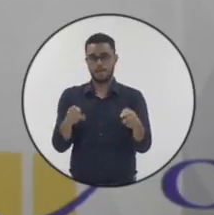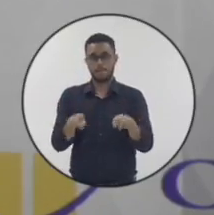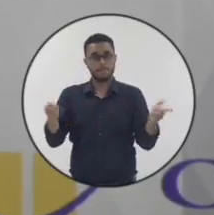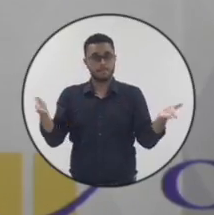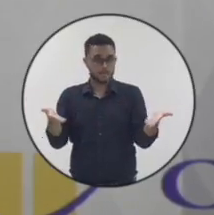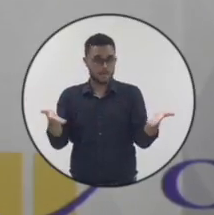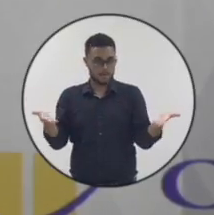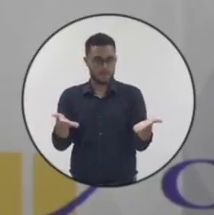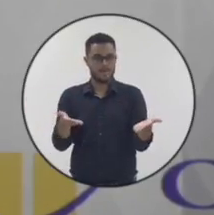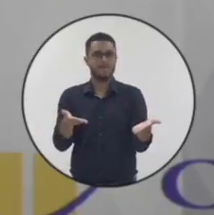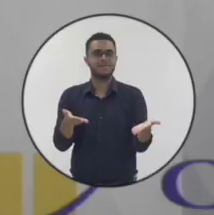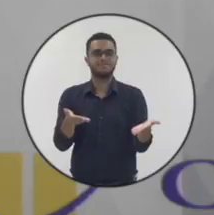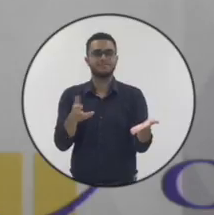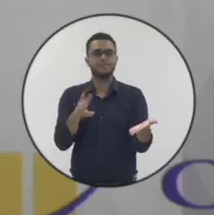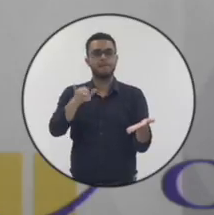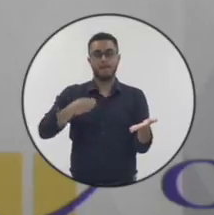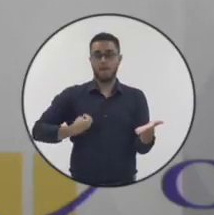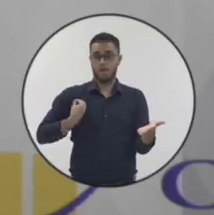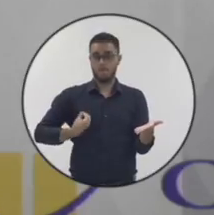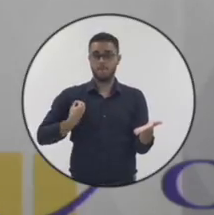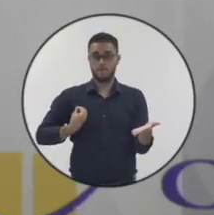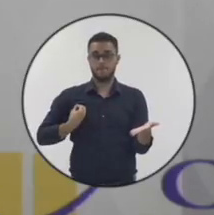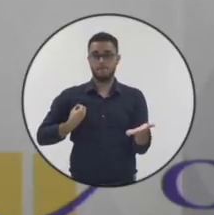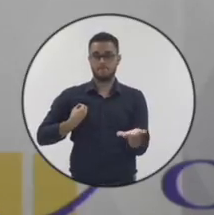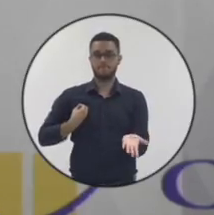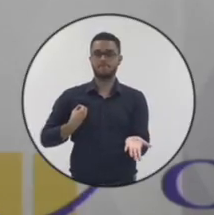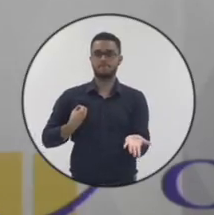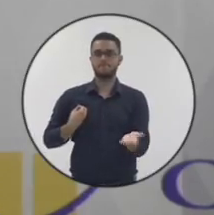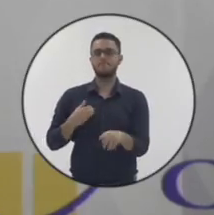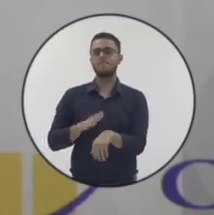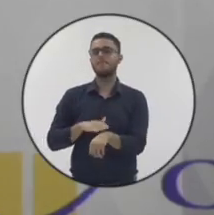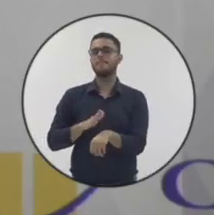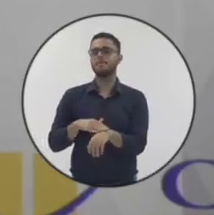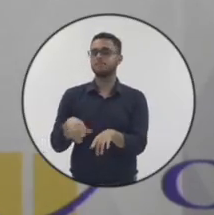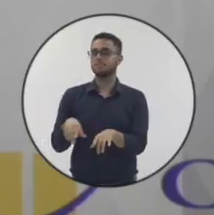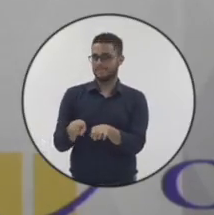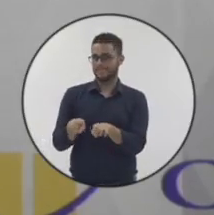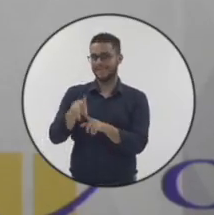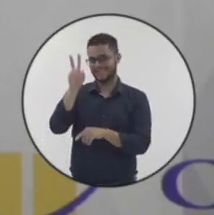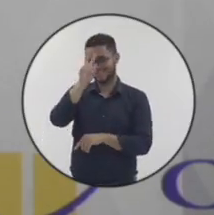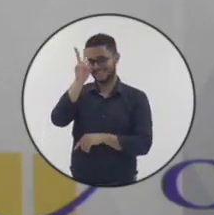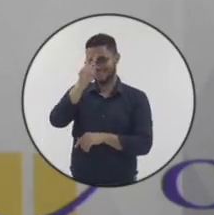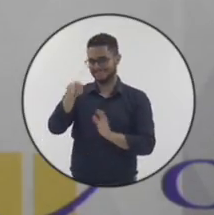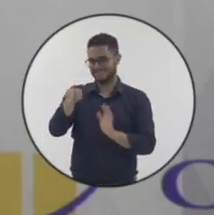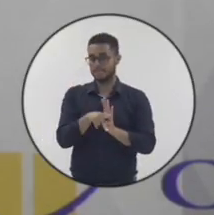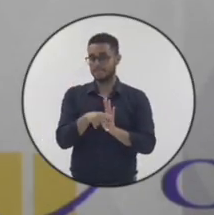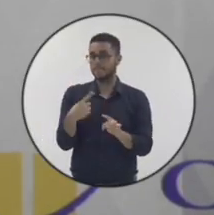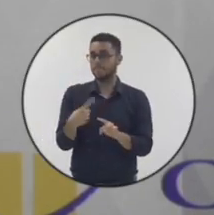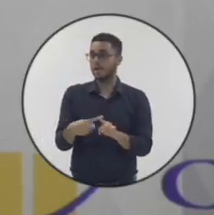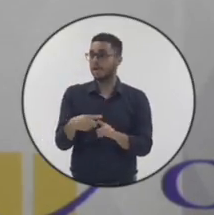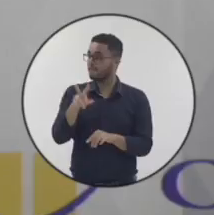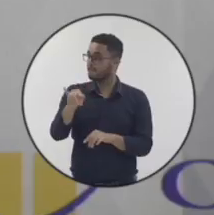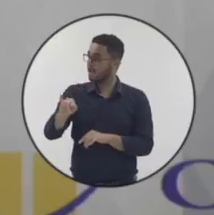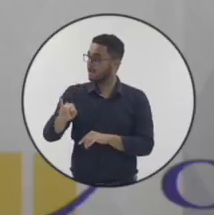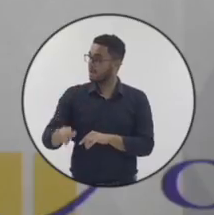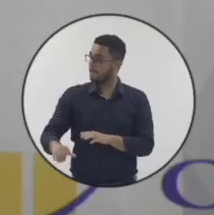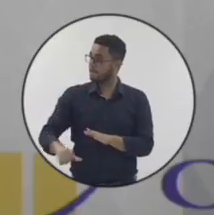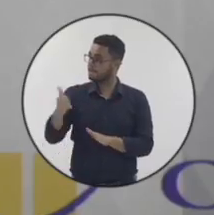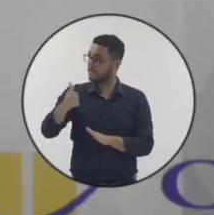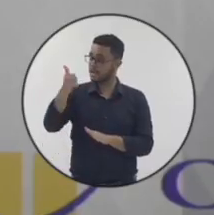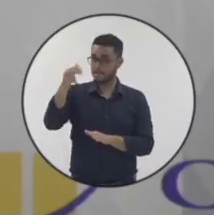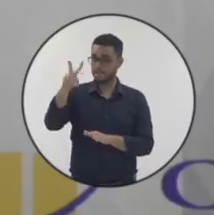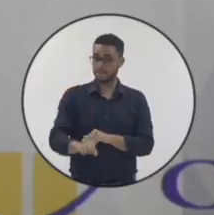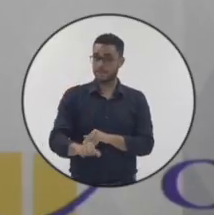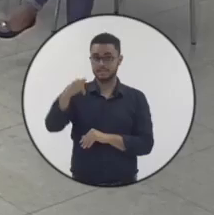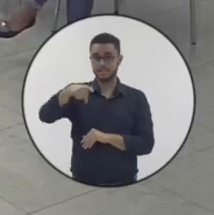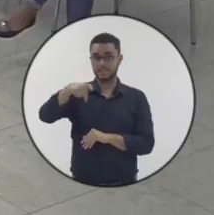nesse momento, ao vivo e em tempo real, um momento também histórico, porque será a primeira vez na história desse